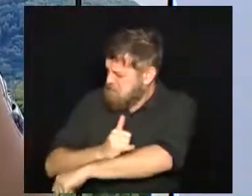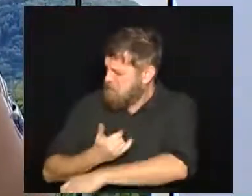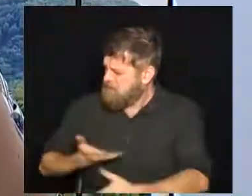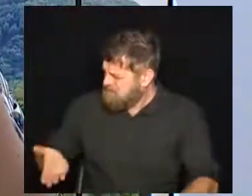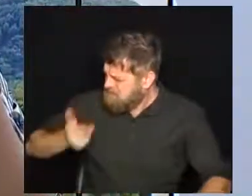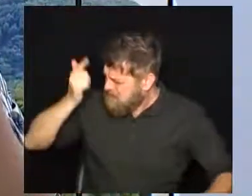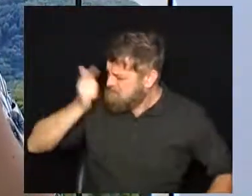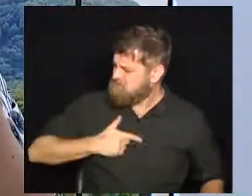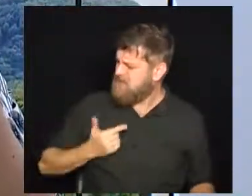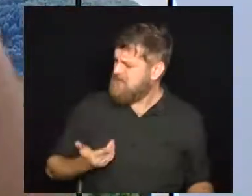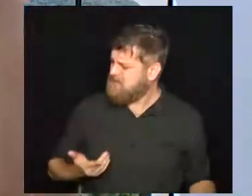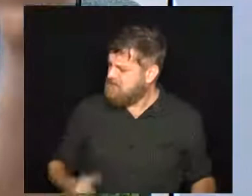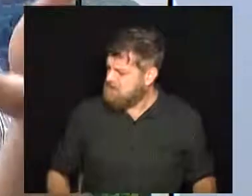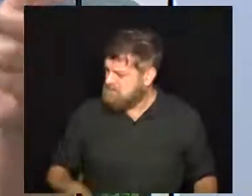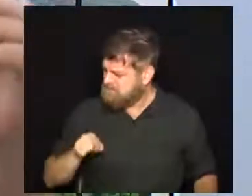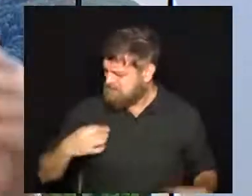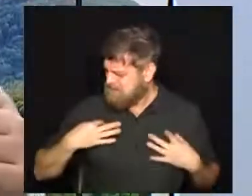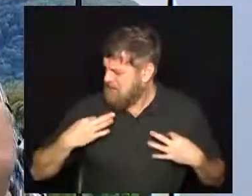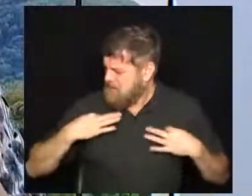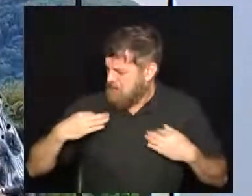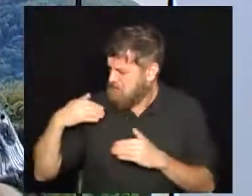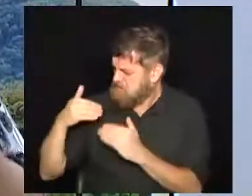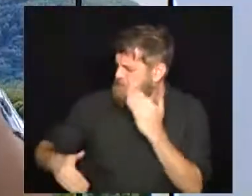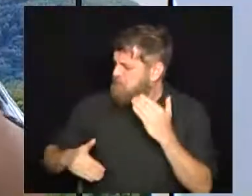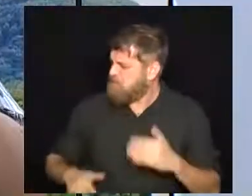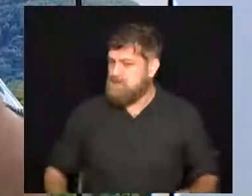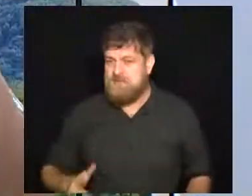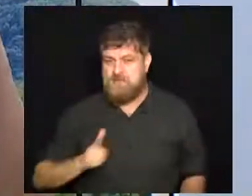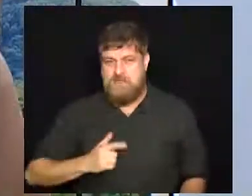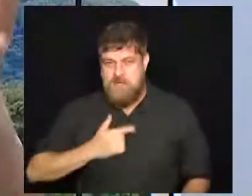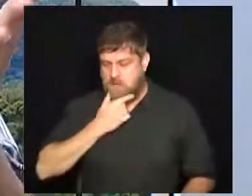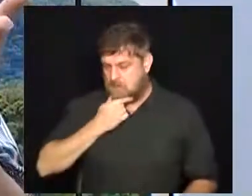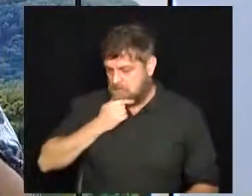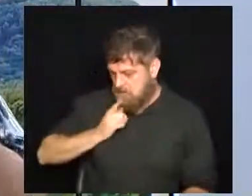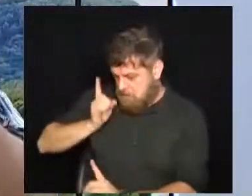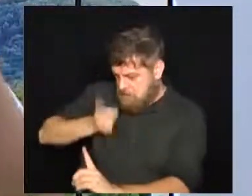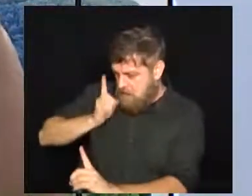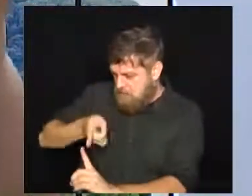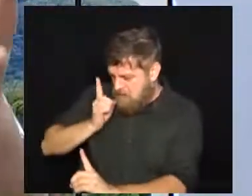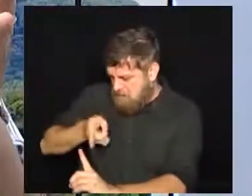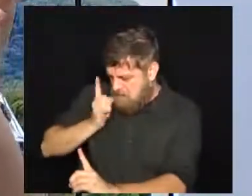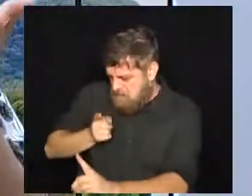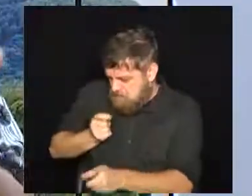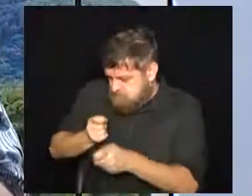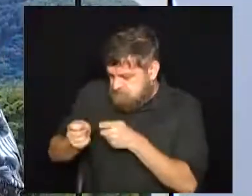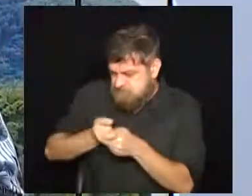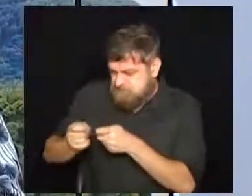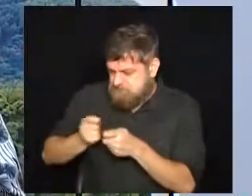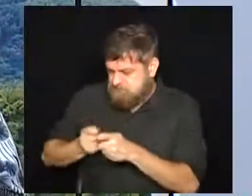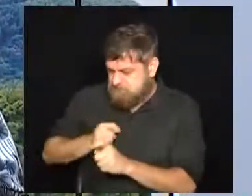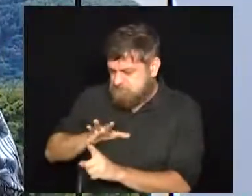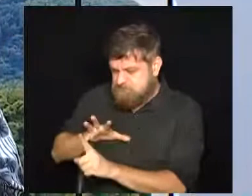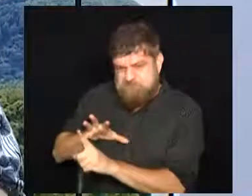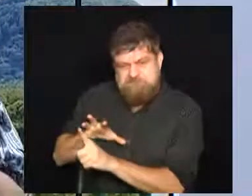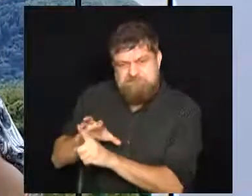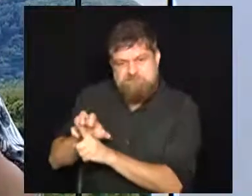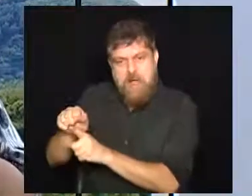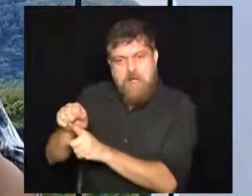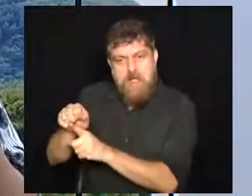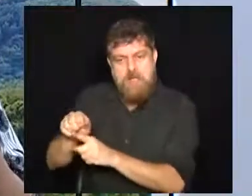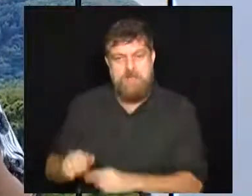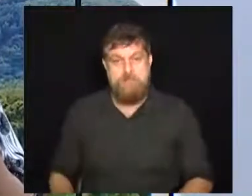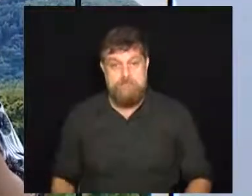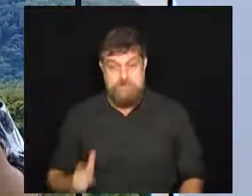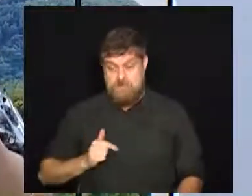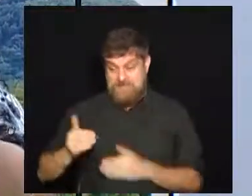feia, que aquela roupa não é apropriada para ela, ele começa a ter um controle, uma posse sobre aquela mulher. A partir